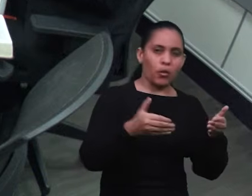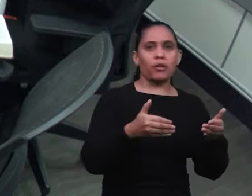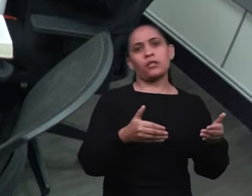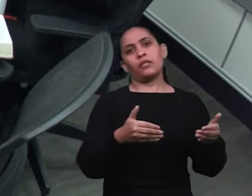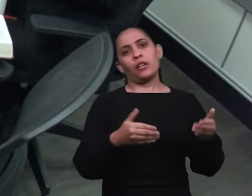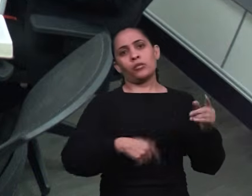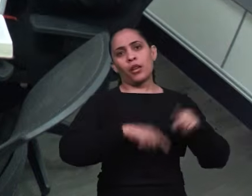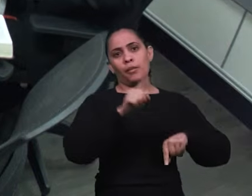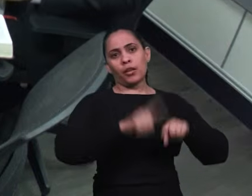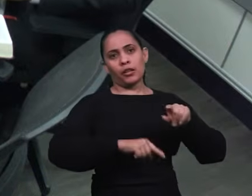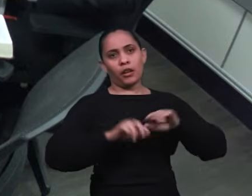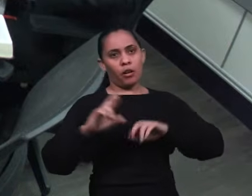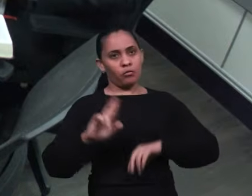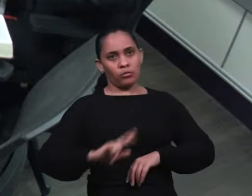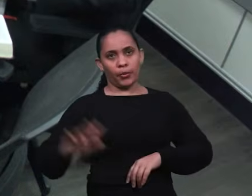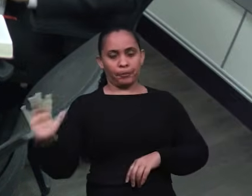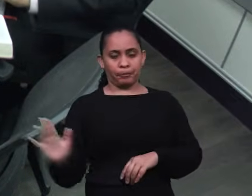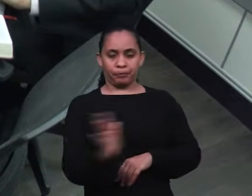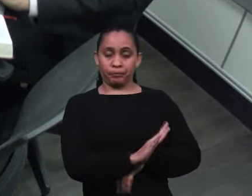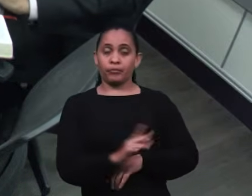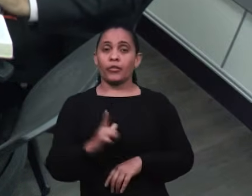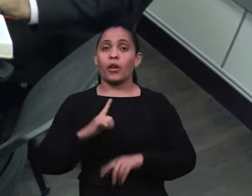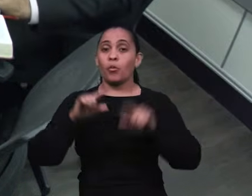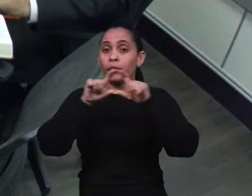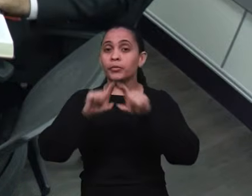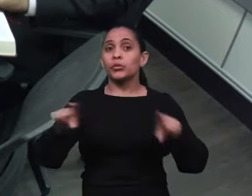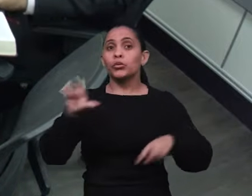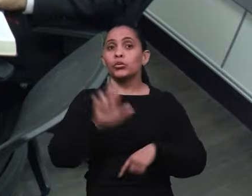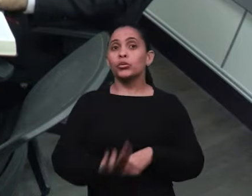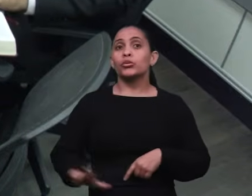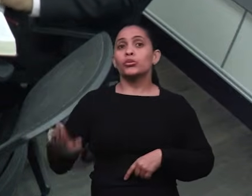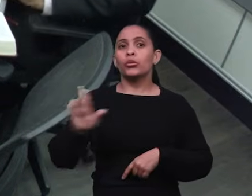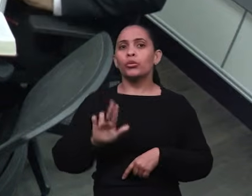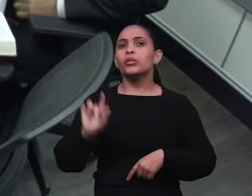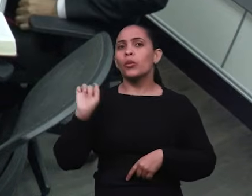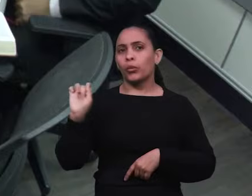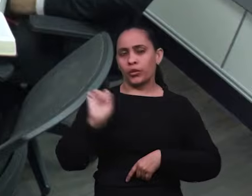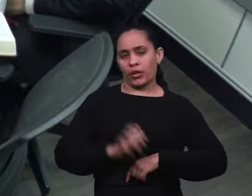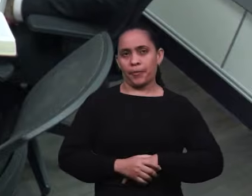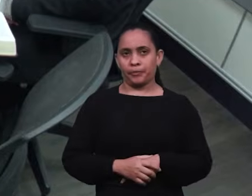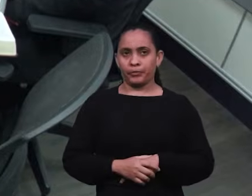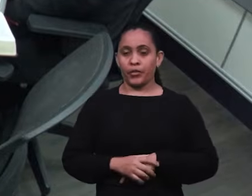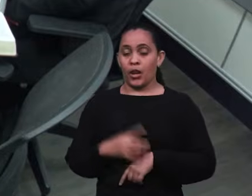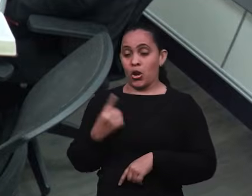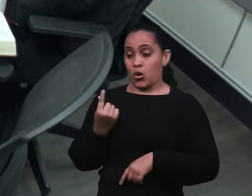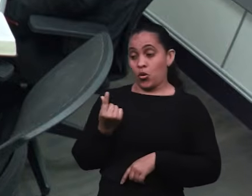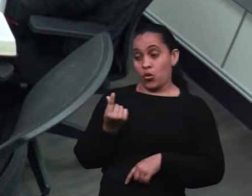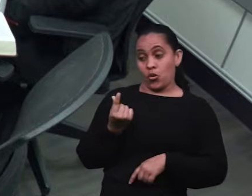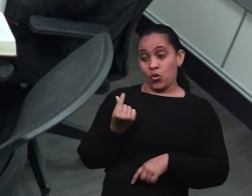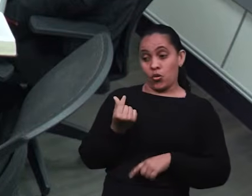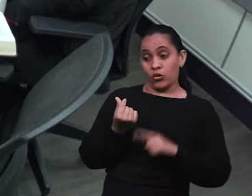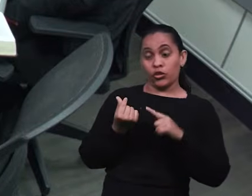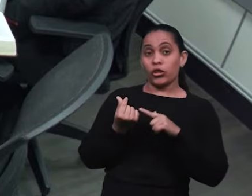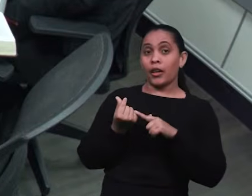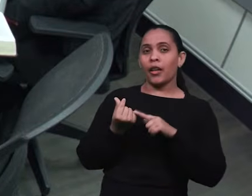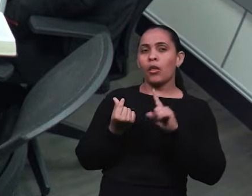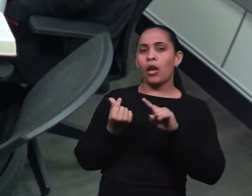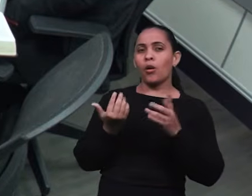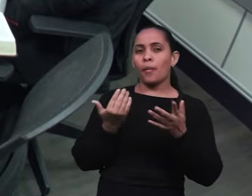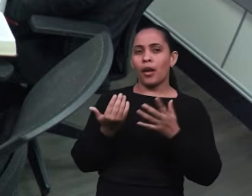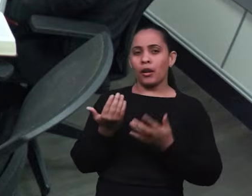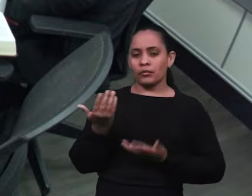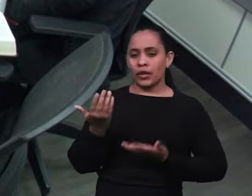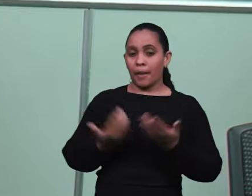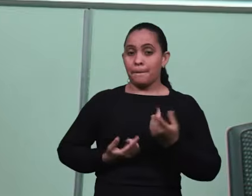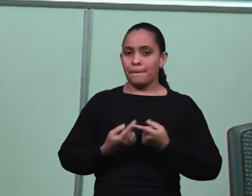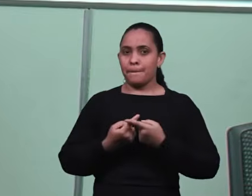Tem até uma expressão no mercado que as pessoas usam o seguinte, o dinheiro ele é um excelente servo, mas